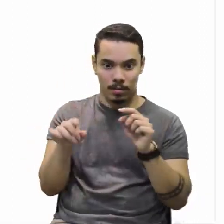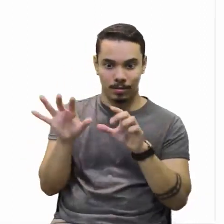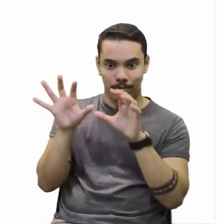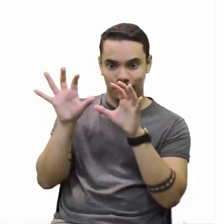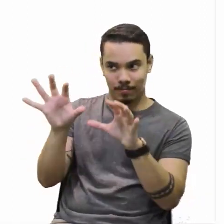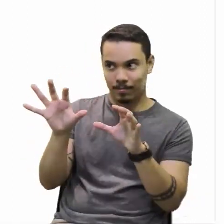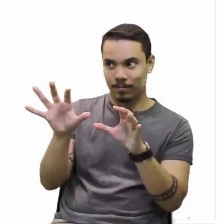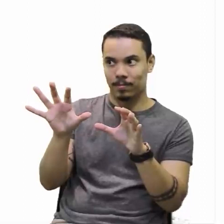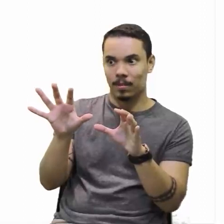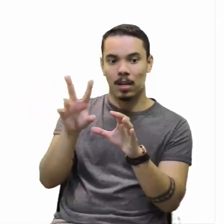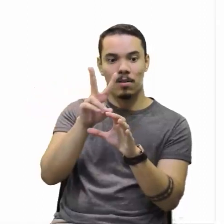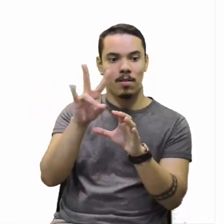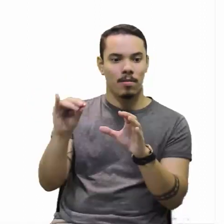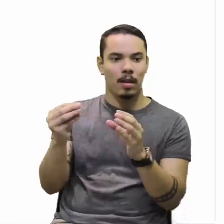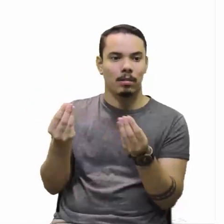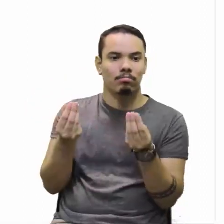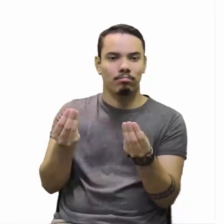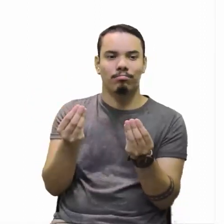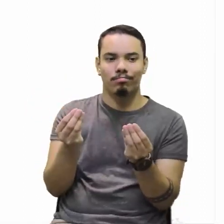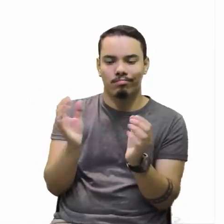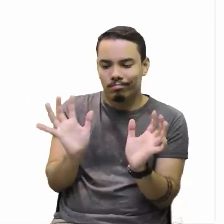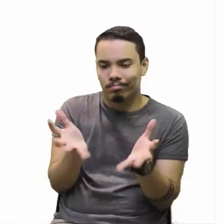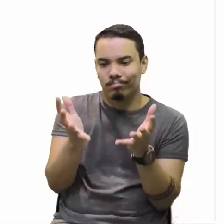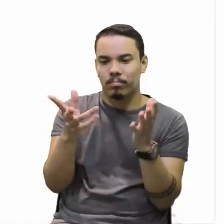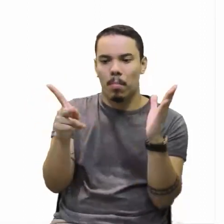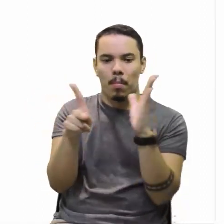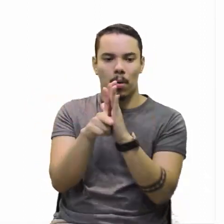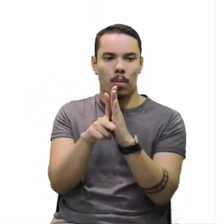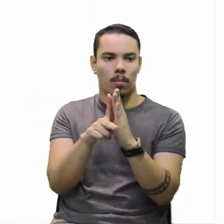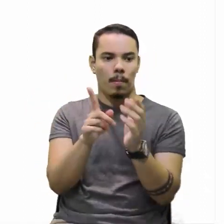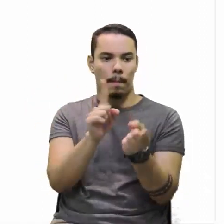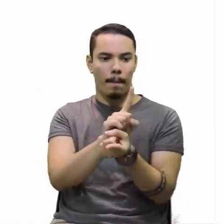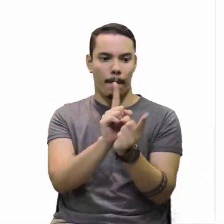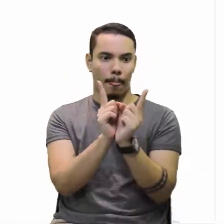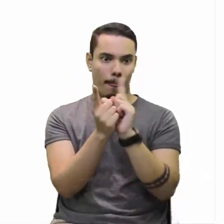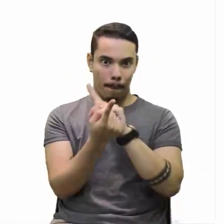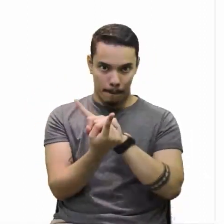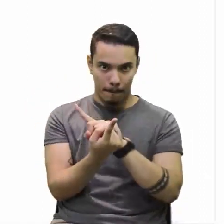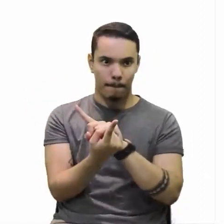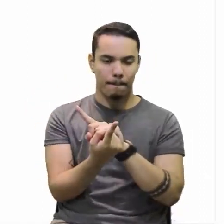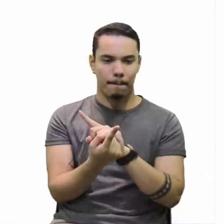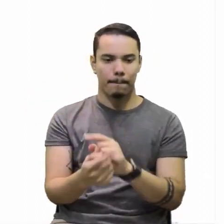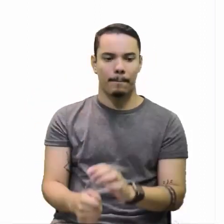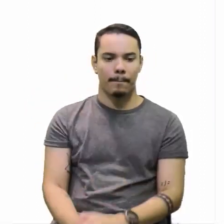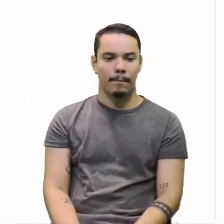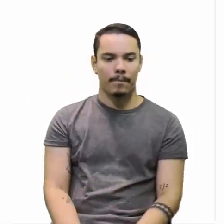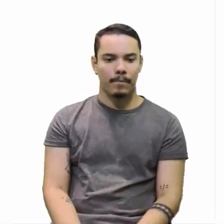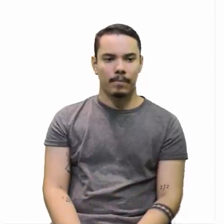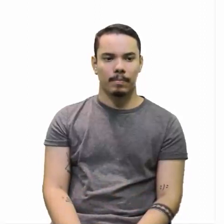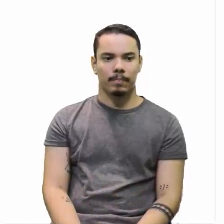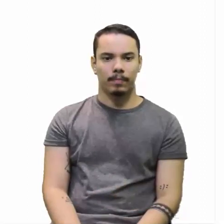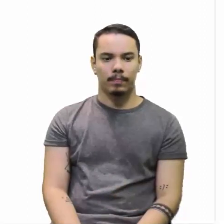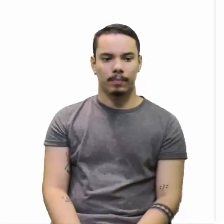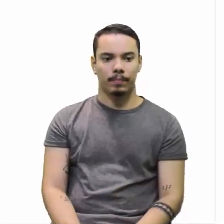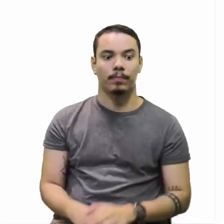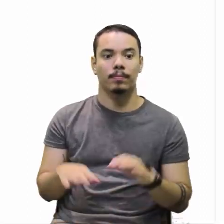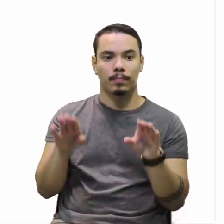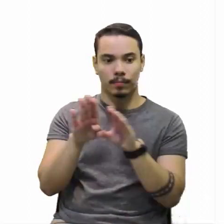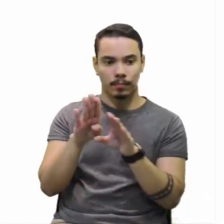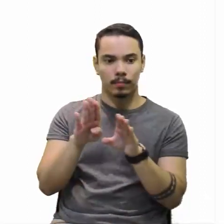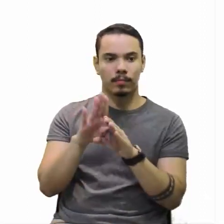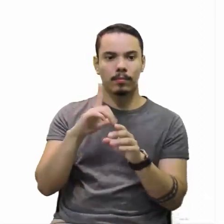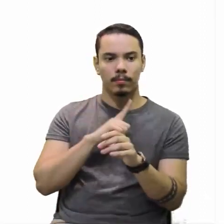uma induzida alternada, corrente induzida, mas alternada, tá? ΔΦ